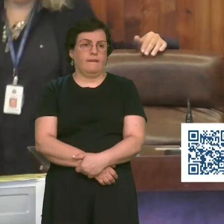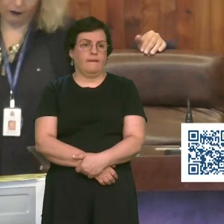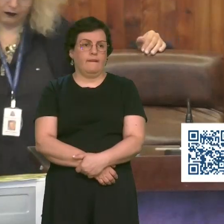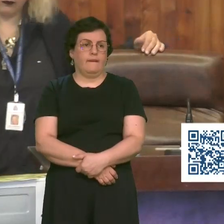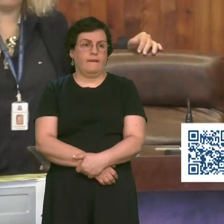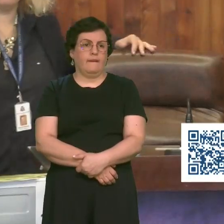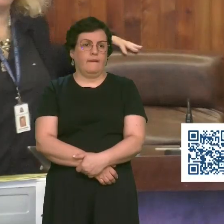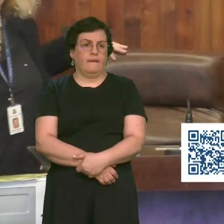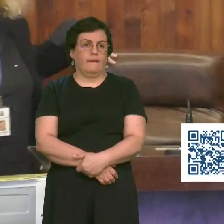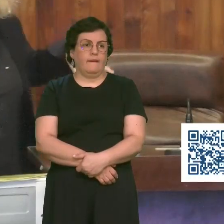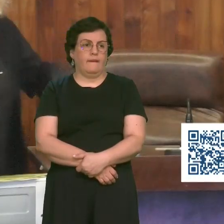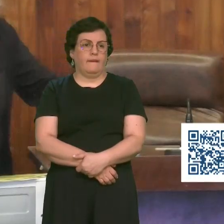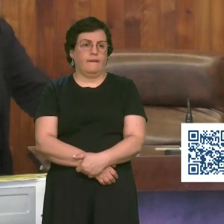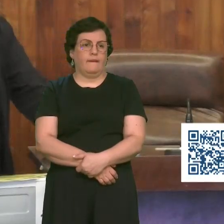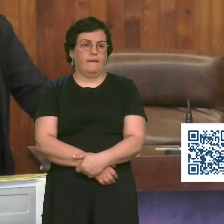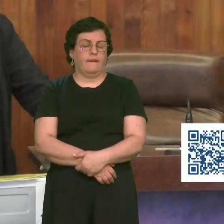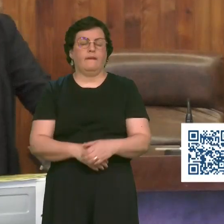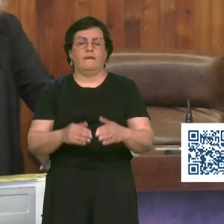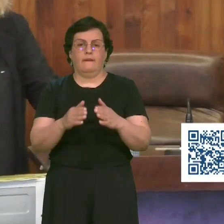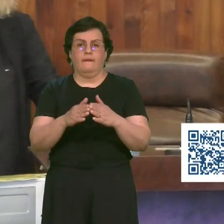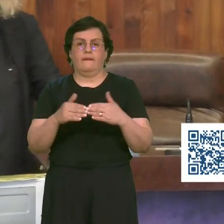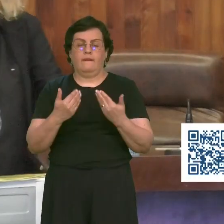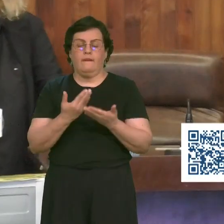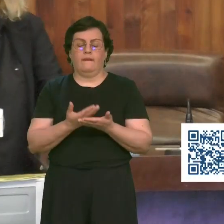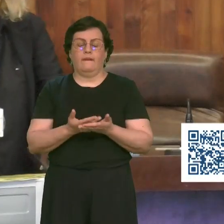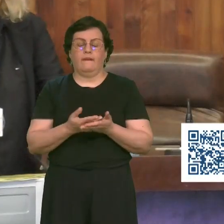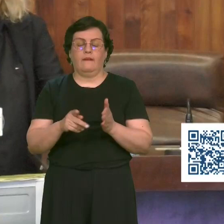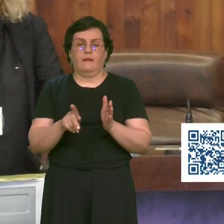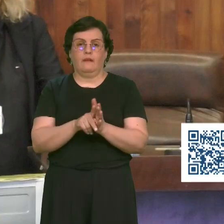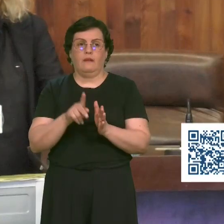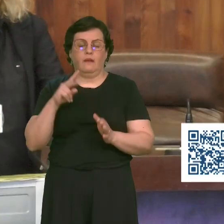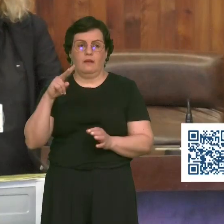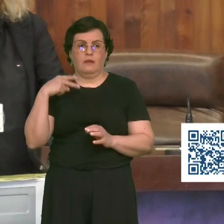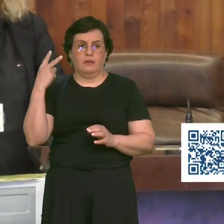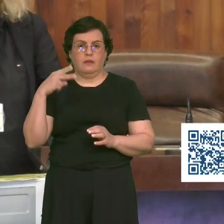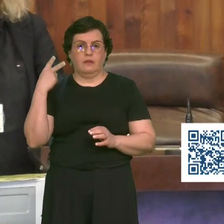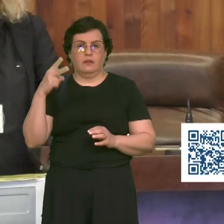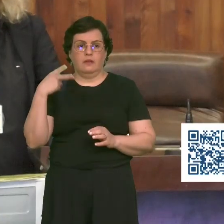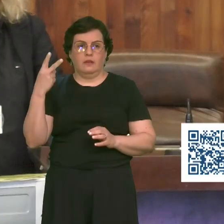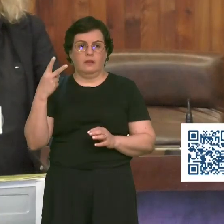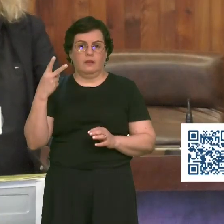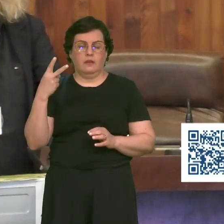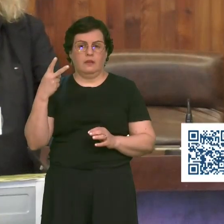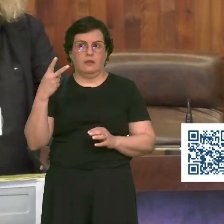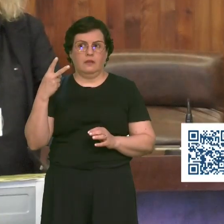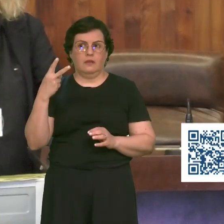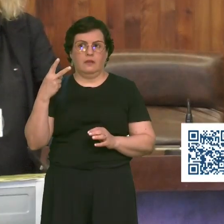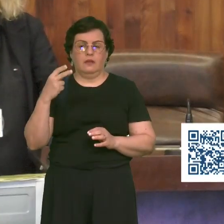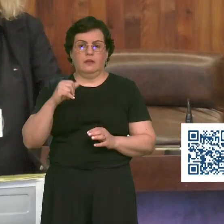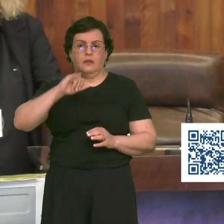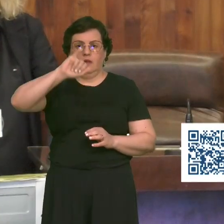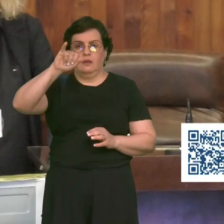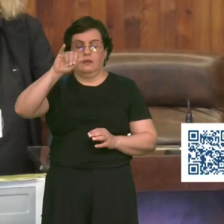próximo requerimento requerimento 1933 vendedor Júnior